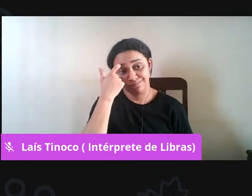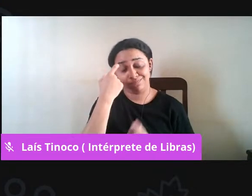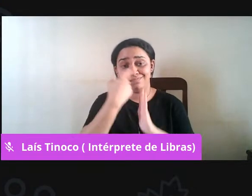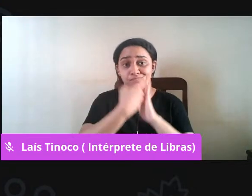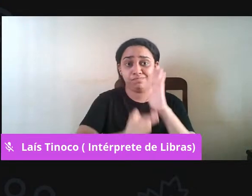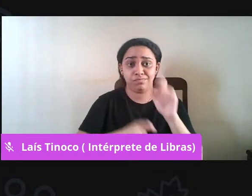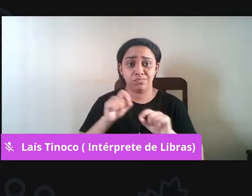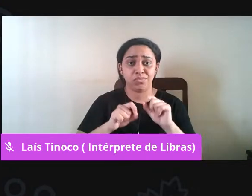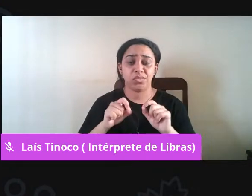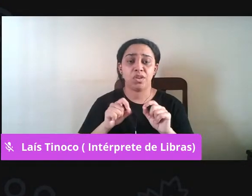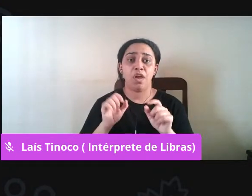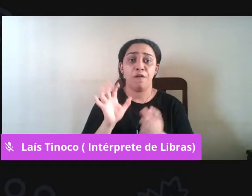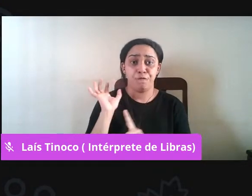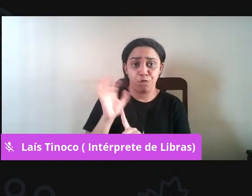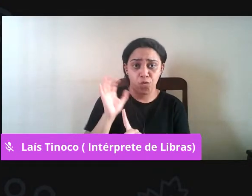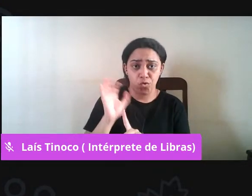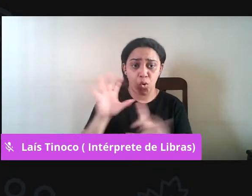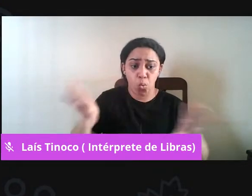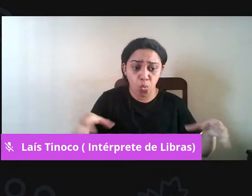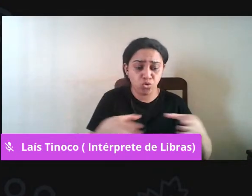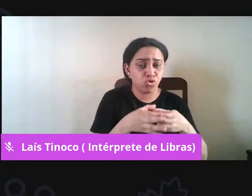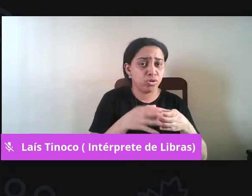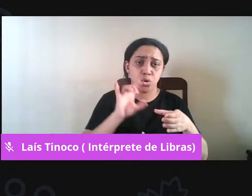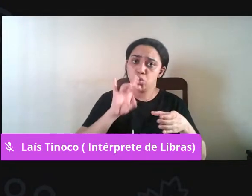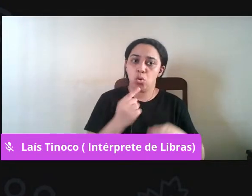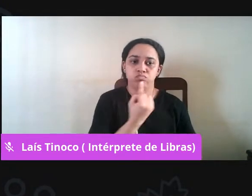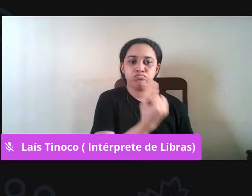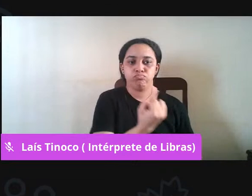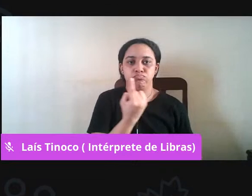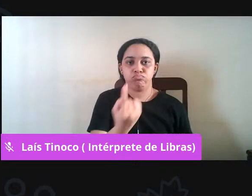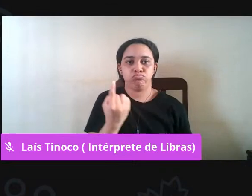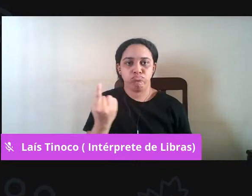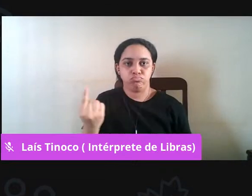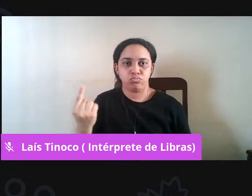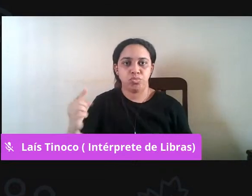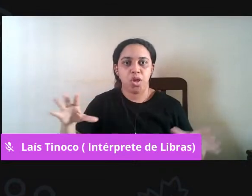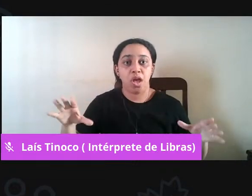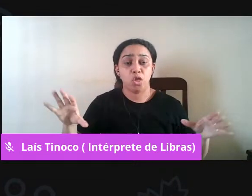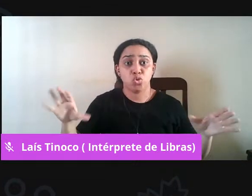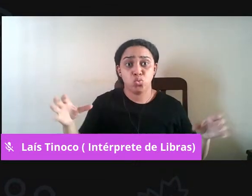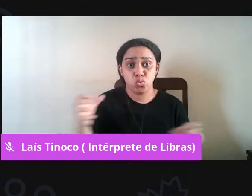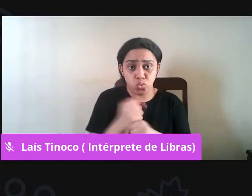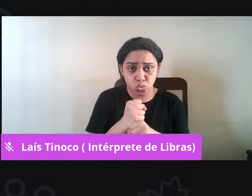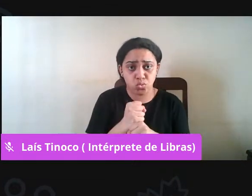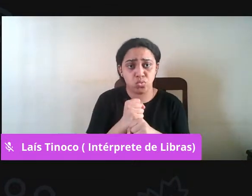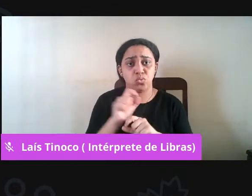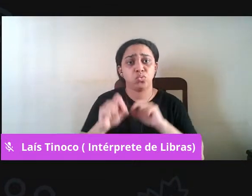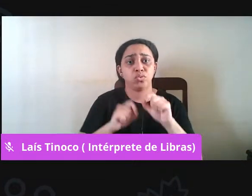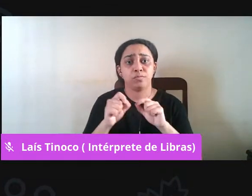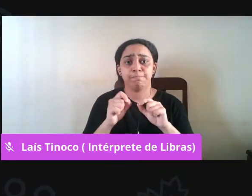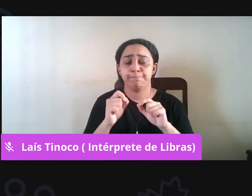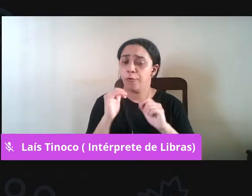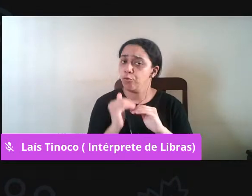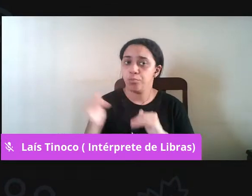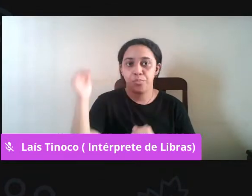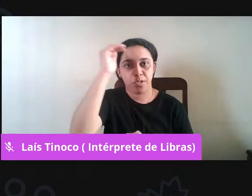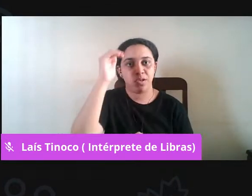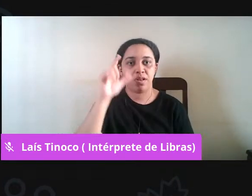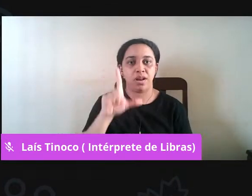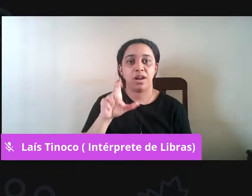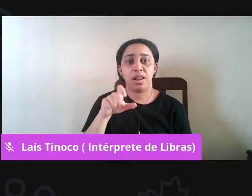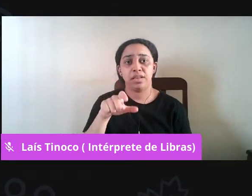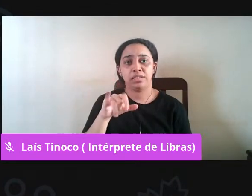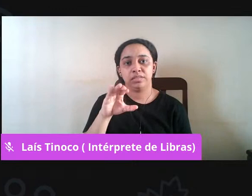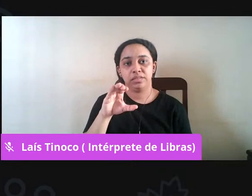do conjunto e não de cada um dos elementos que a compõem, e também por ter um elevado grau de lexicalização. Já